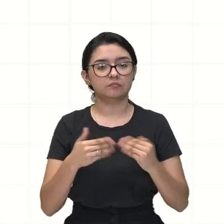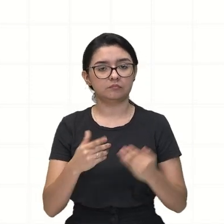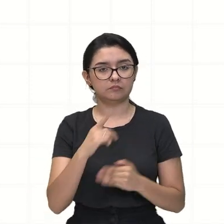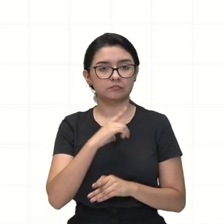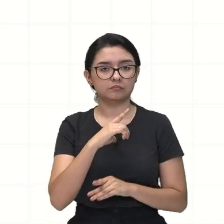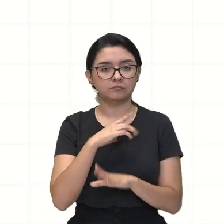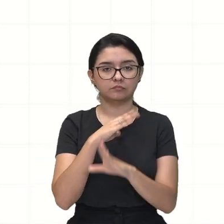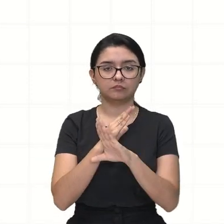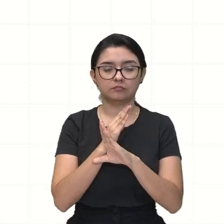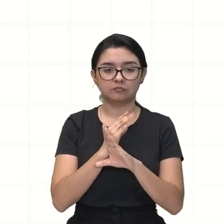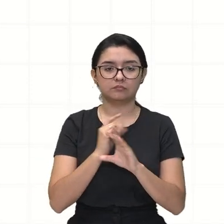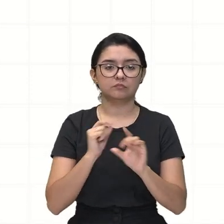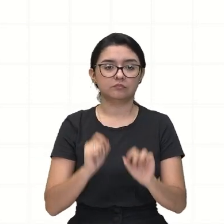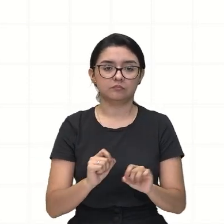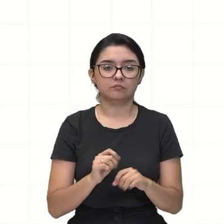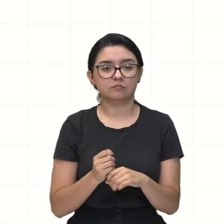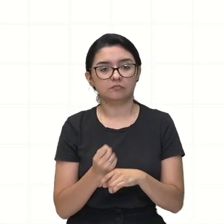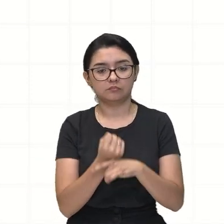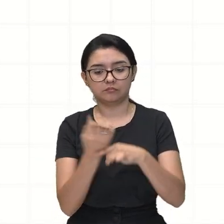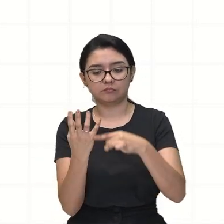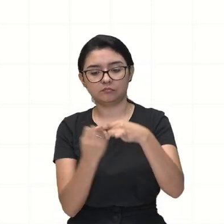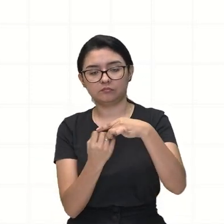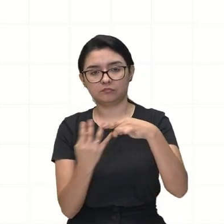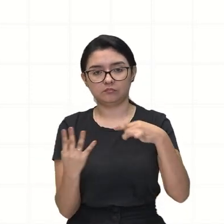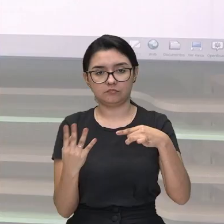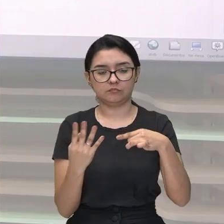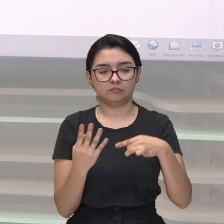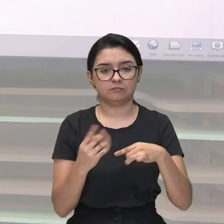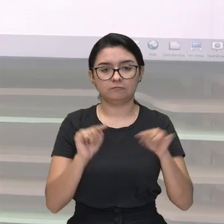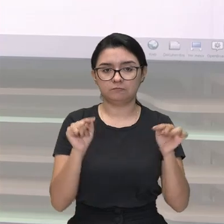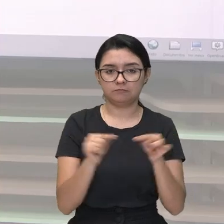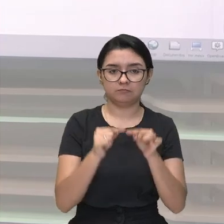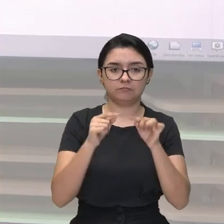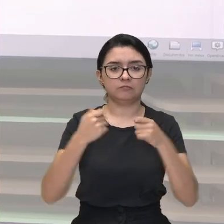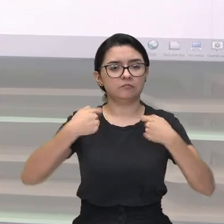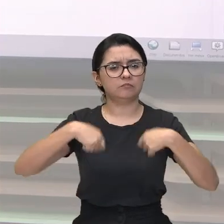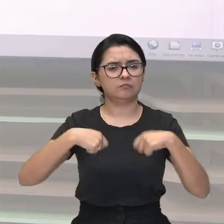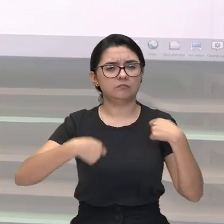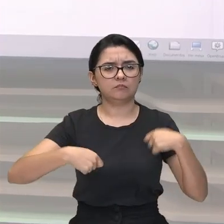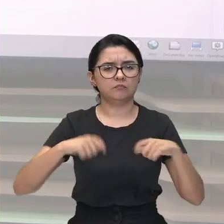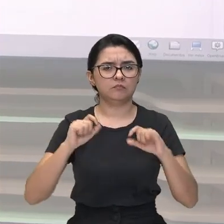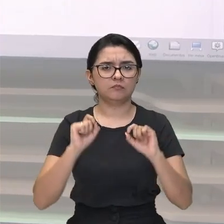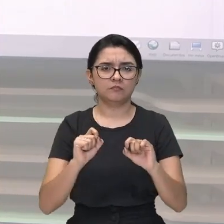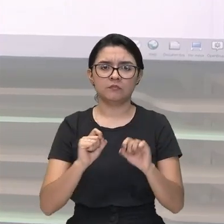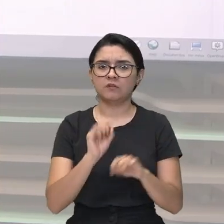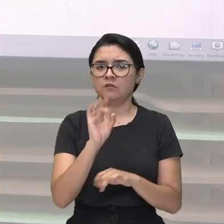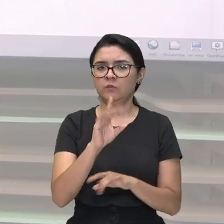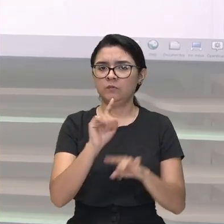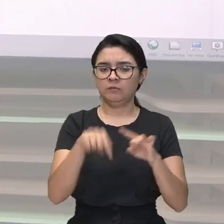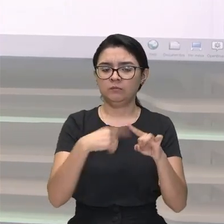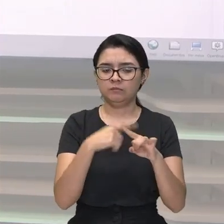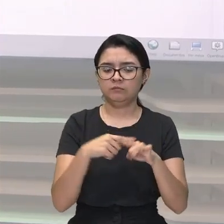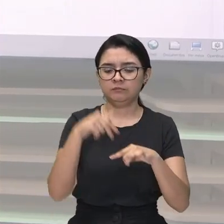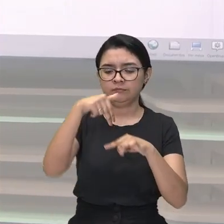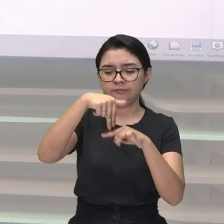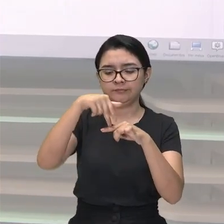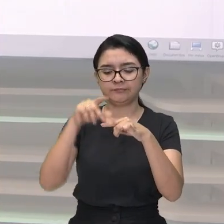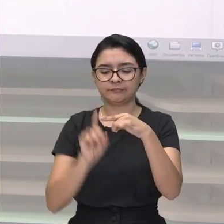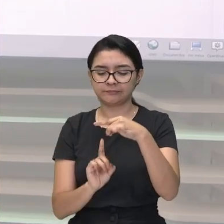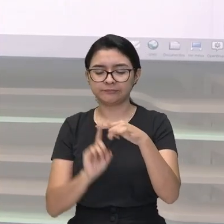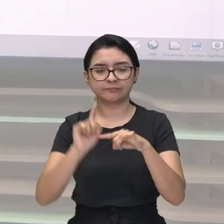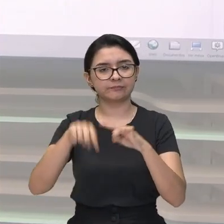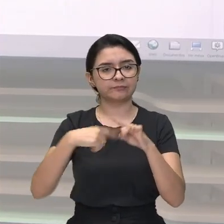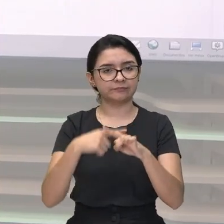frações equivalentes, nesse caso aqui, não quer dizer necessariamente que a gente tenha que pegar e multiplicar numerador e denominador pelo